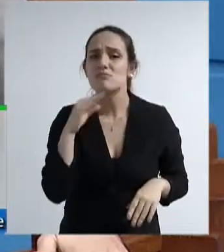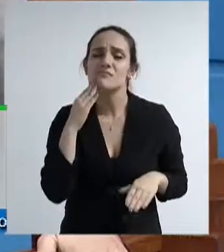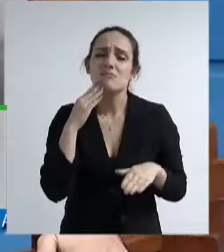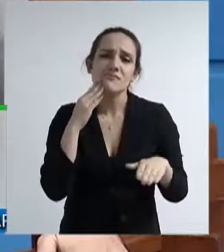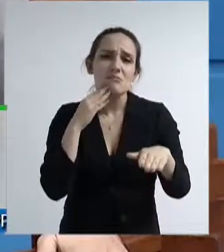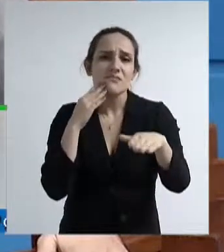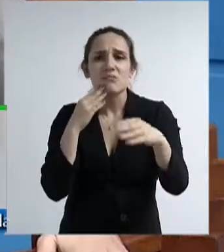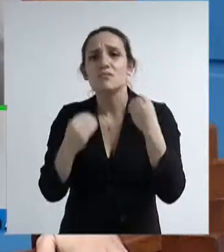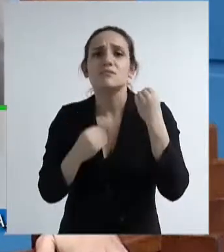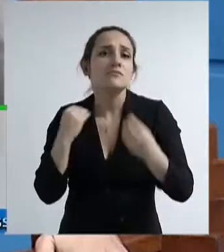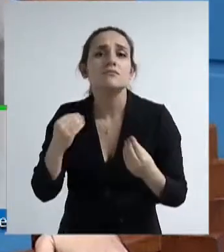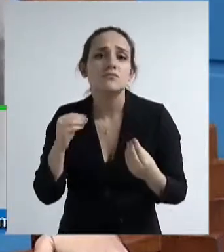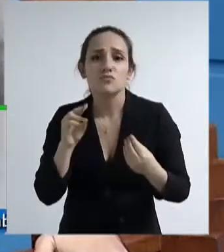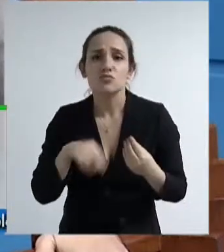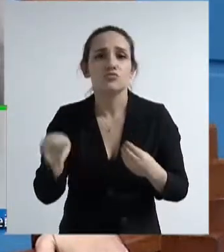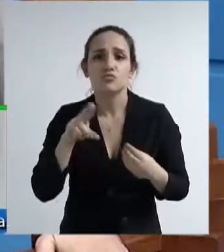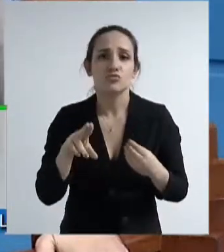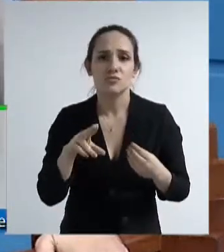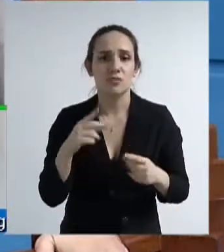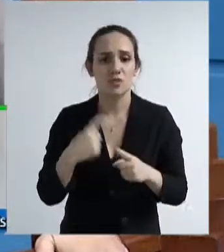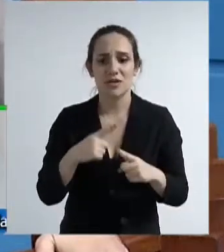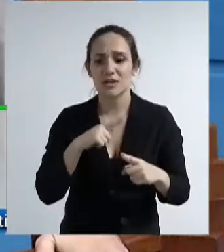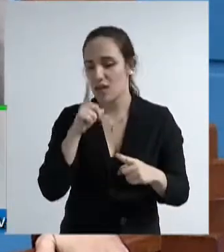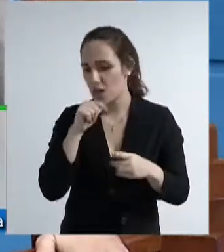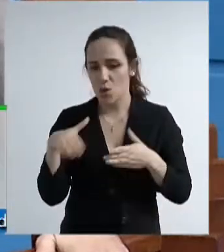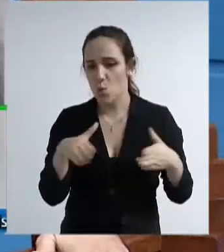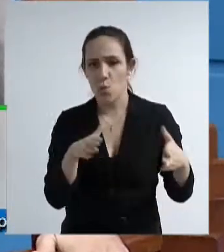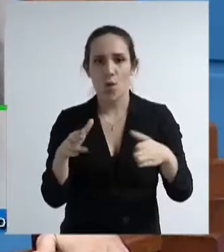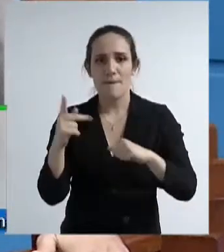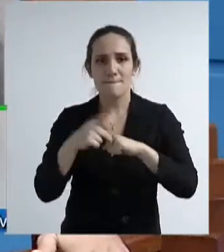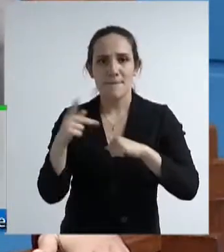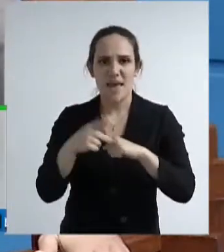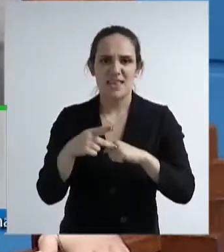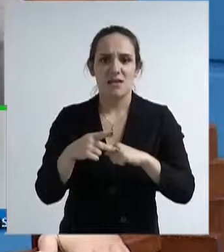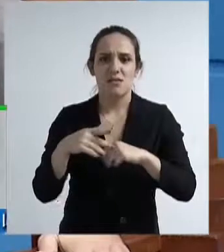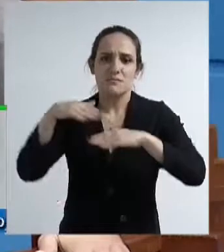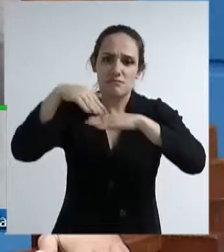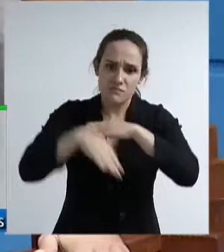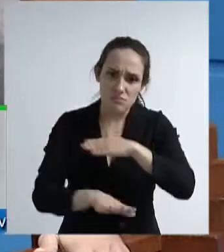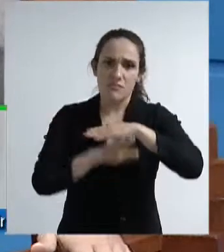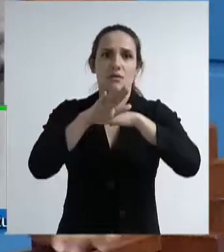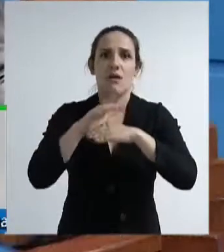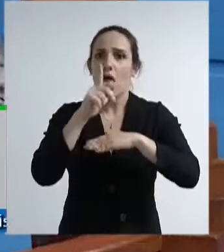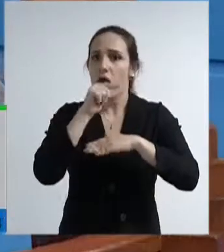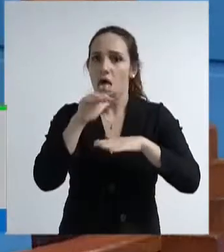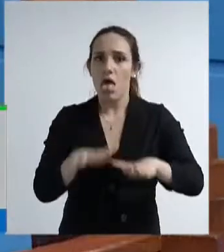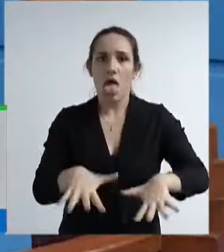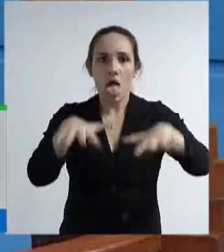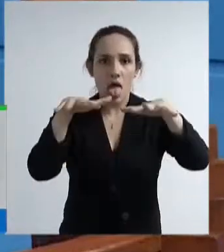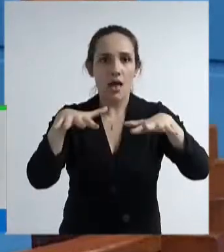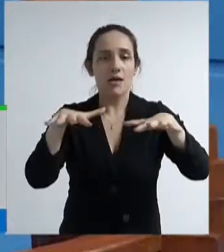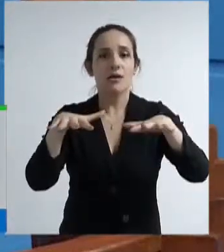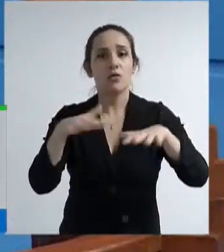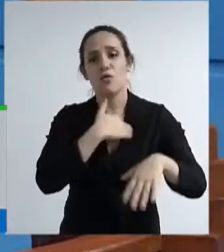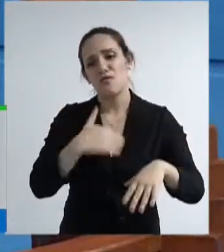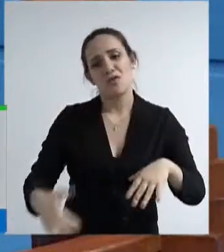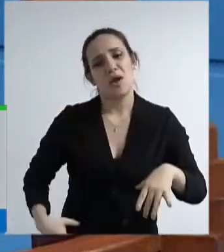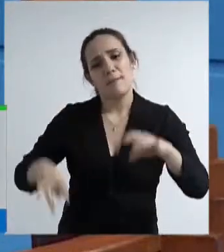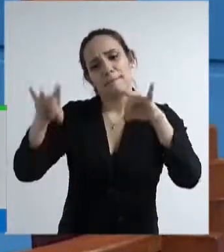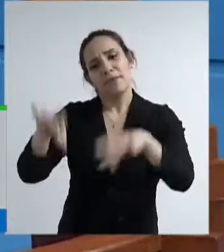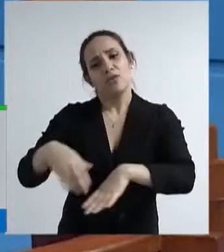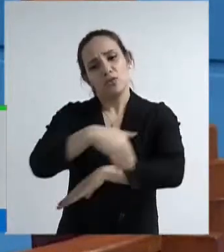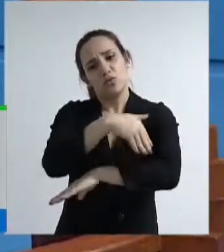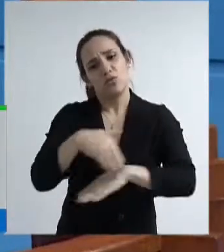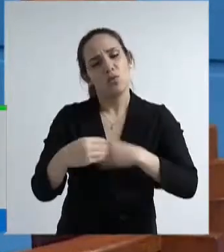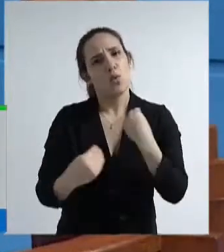necessário chegar por estradas encharcadas, pedregosas, esburacadas e muitas vezes abandonadas pelo poder público, como